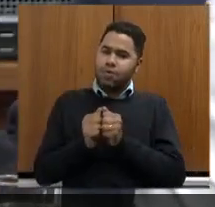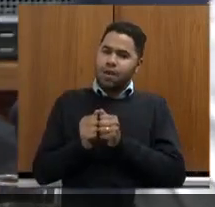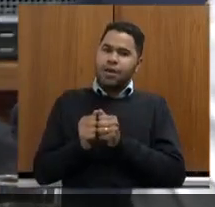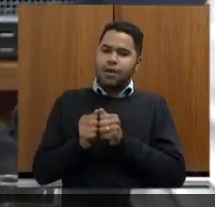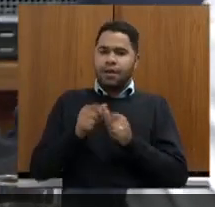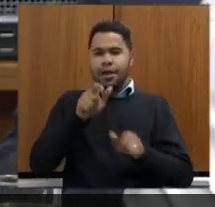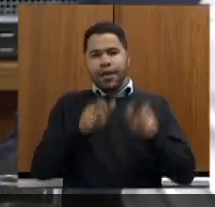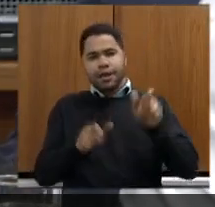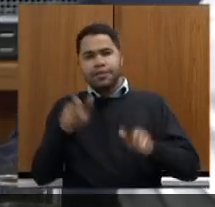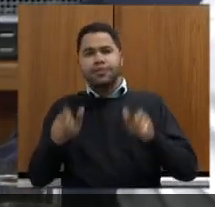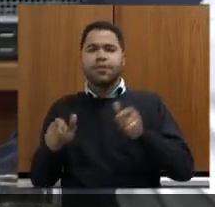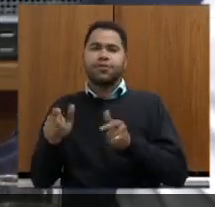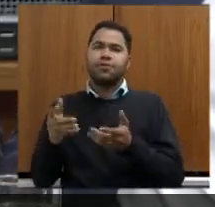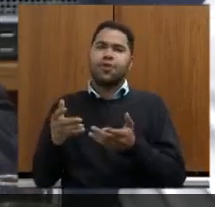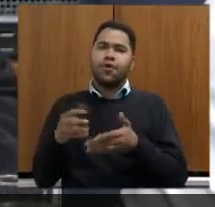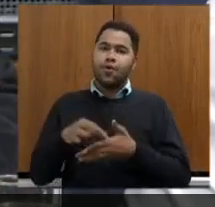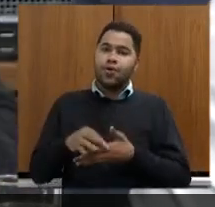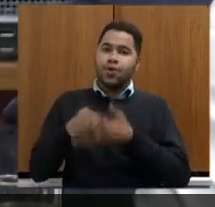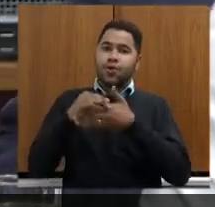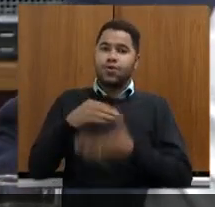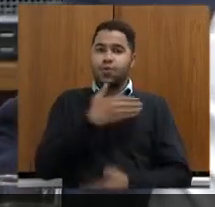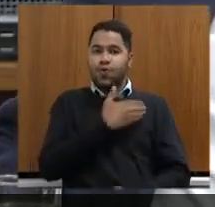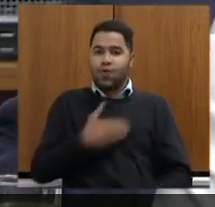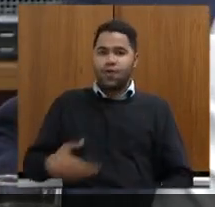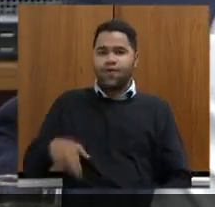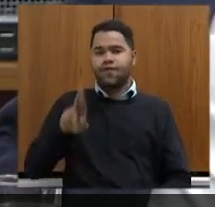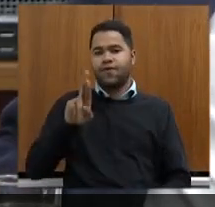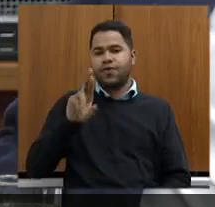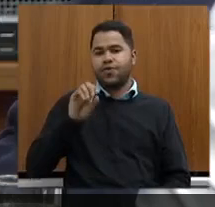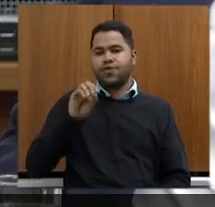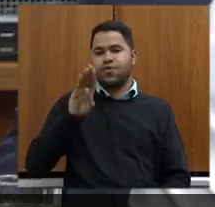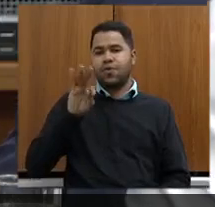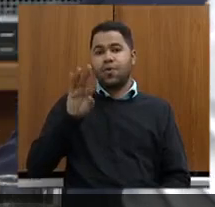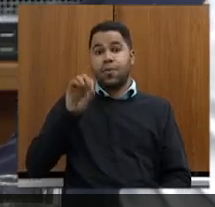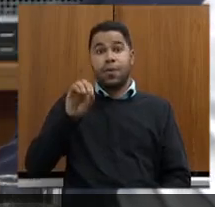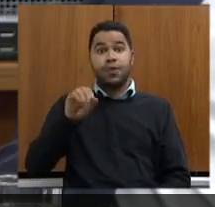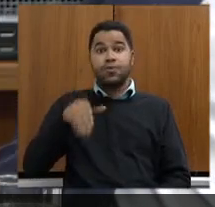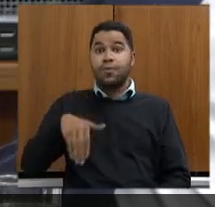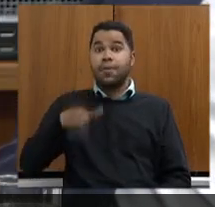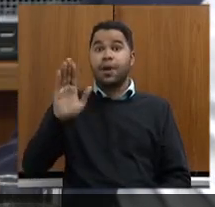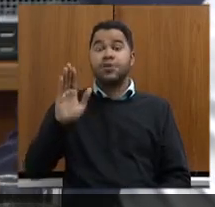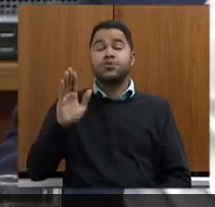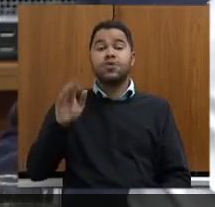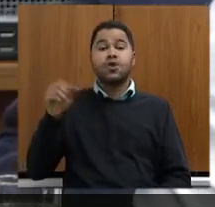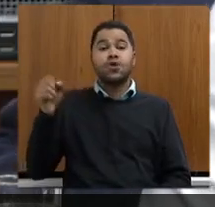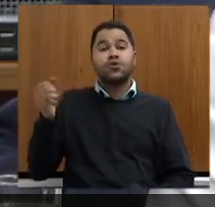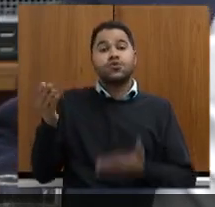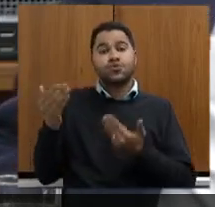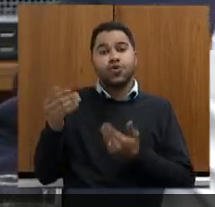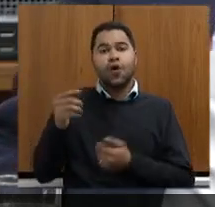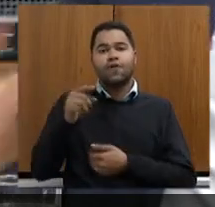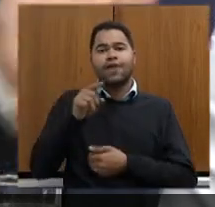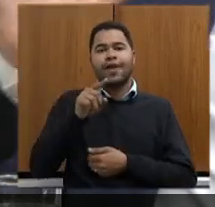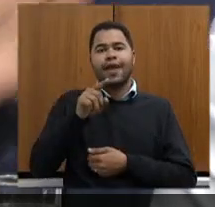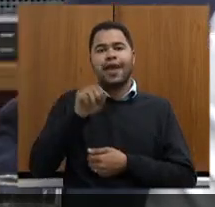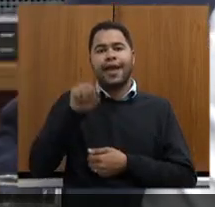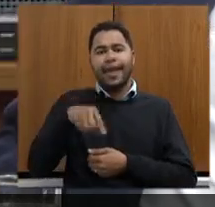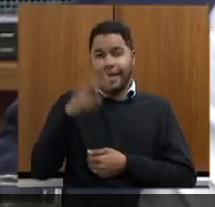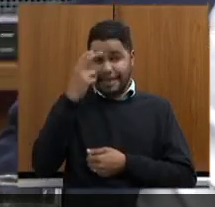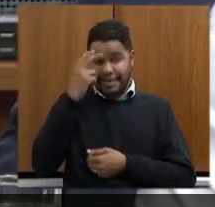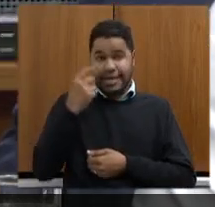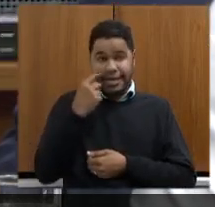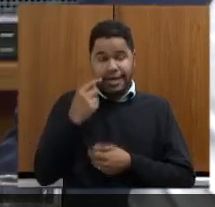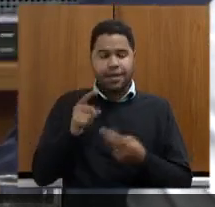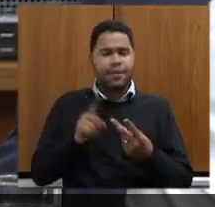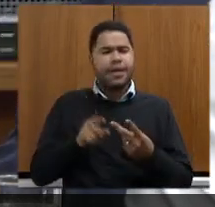guerreiros que aqui vejo o nosso líder de governo Roberto ou mais jovem líder do bloco nessa Guilherme da mesma forma